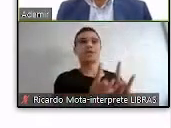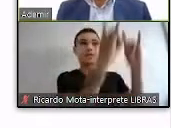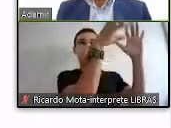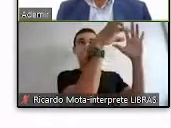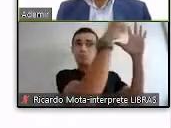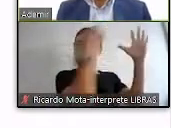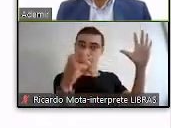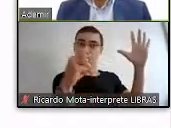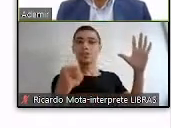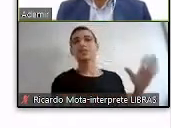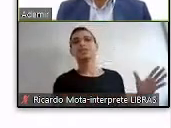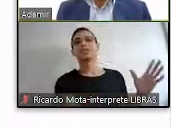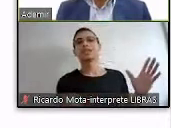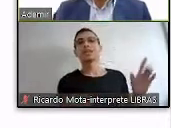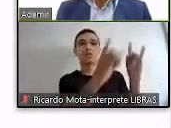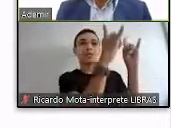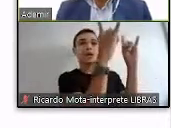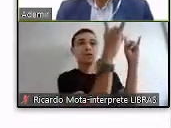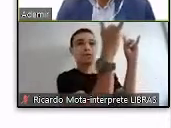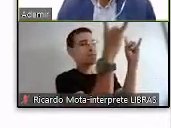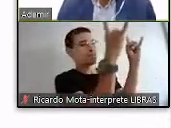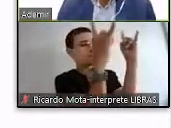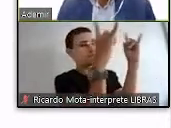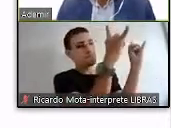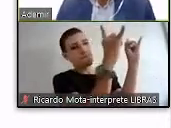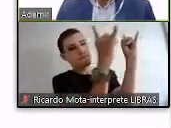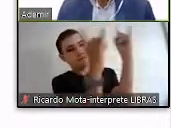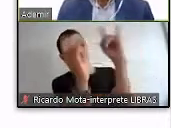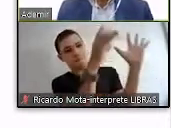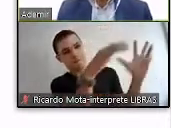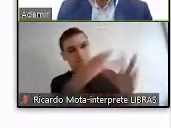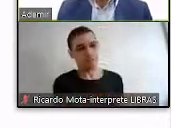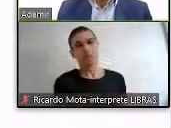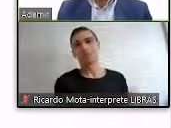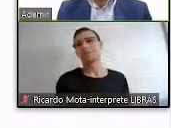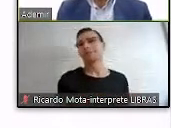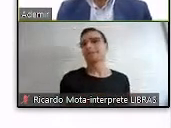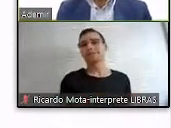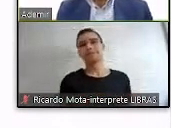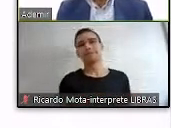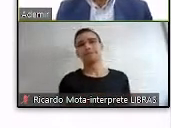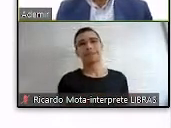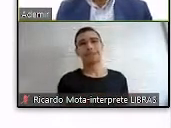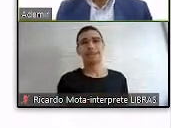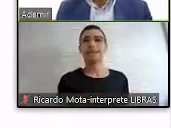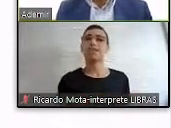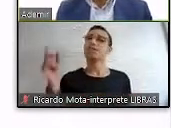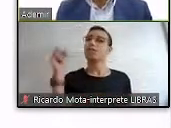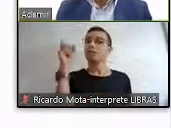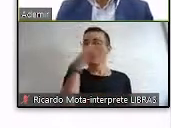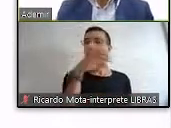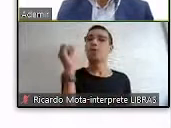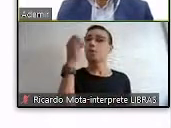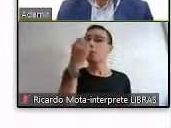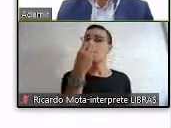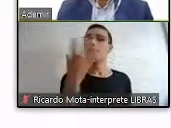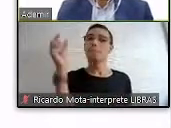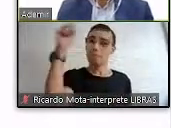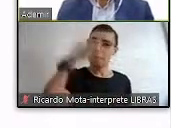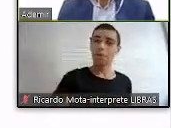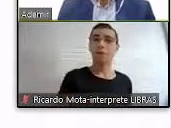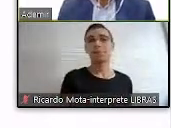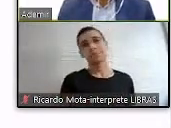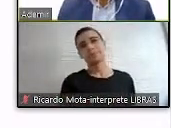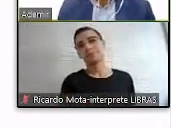de estrutura ou de piso com um sistema construtivo ou de impacto que pode